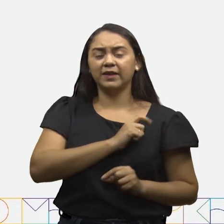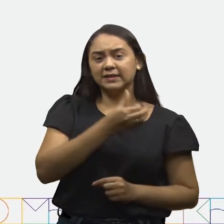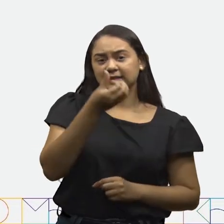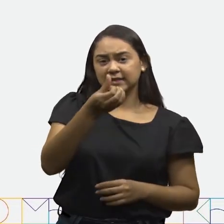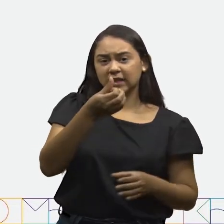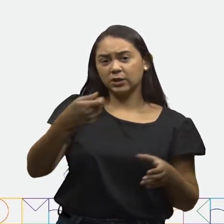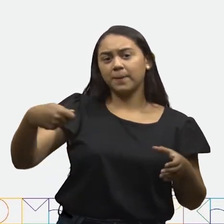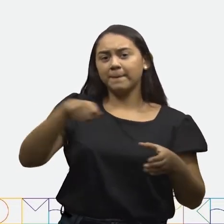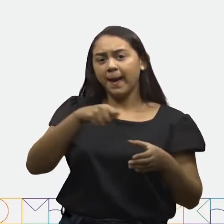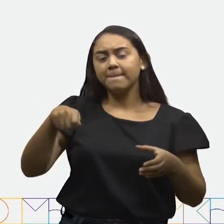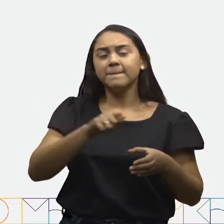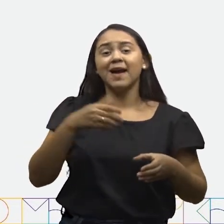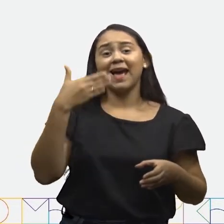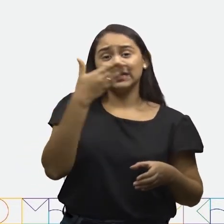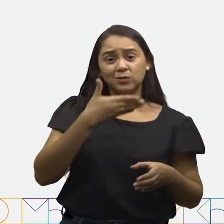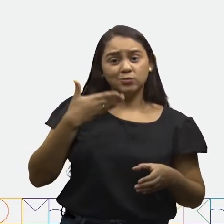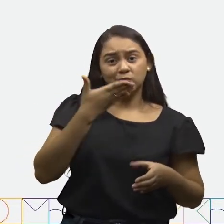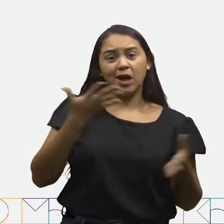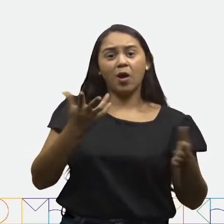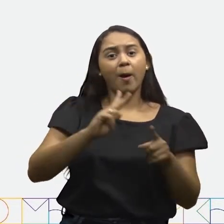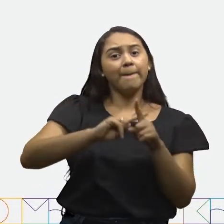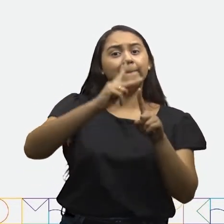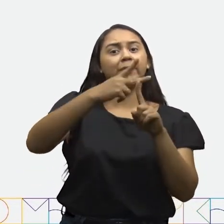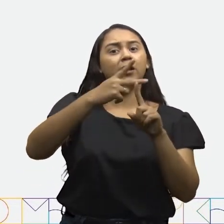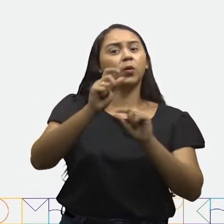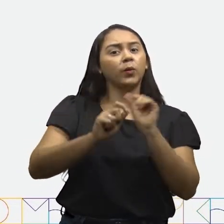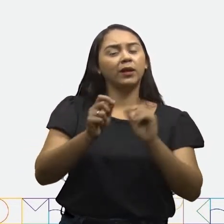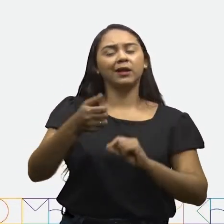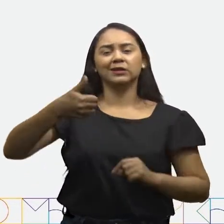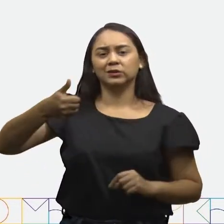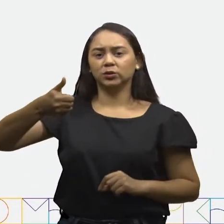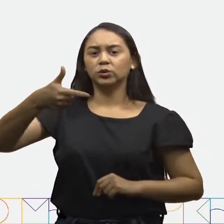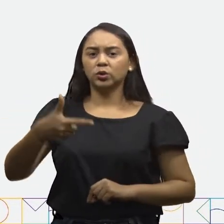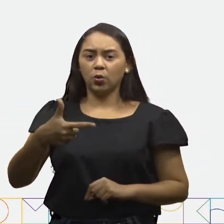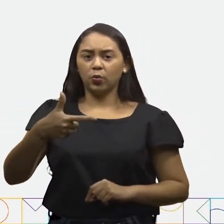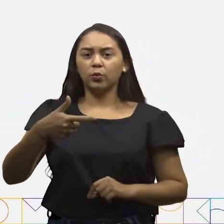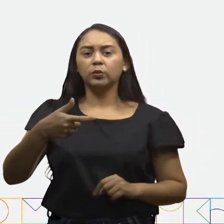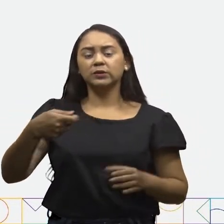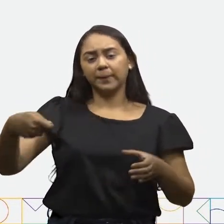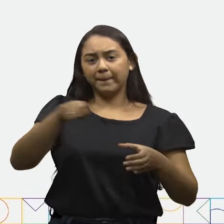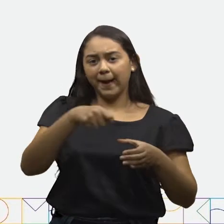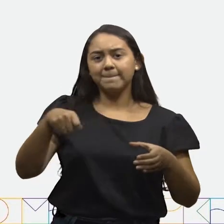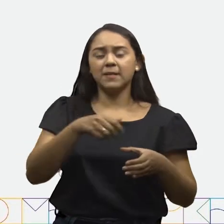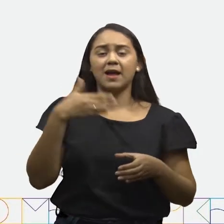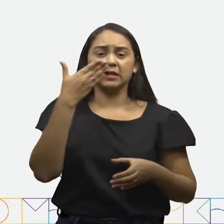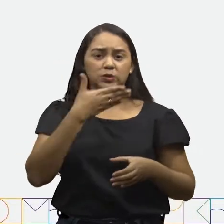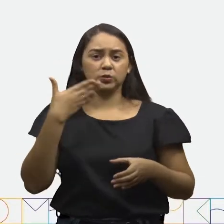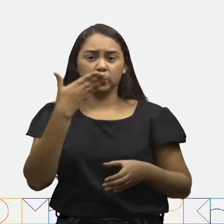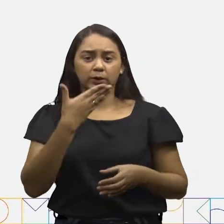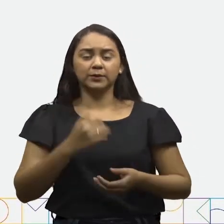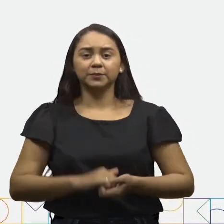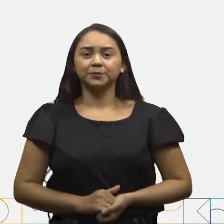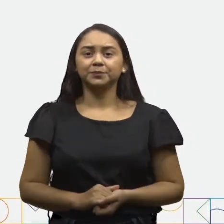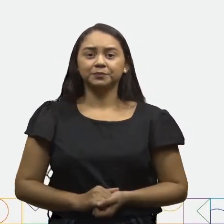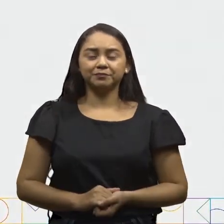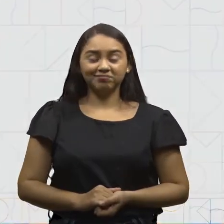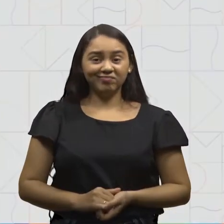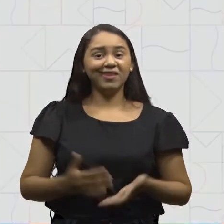tinha 6 colheres de açúcar, agora eu vou ter 12 colheres de açúcar.